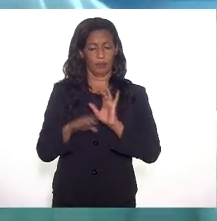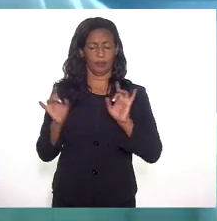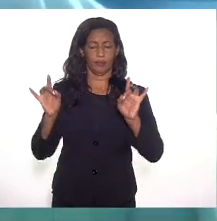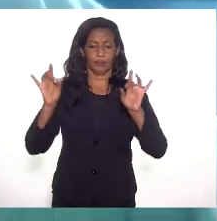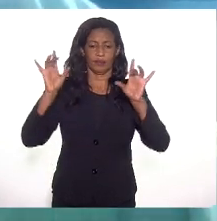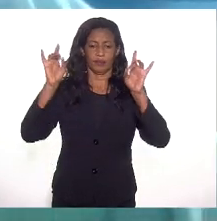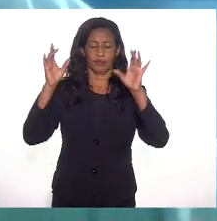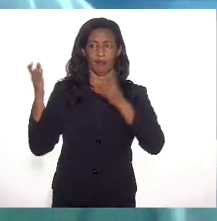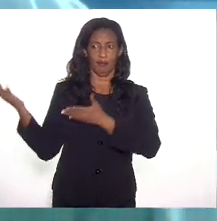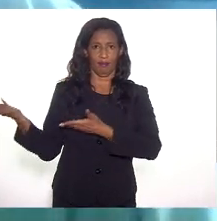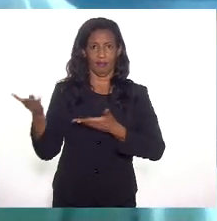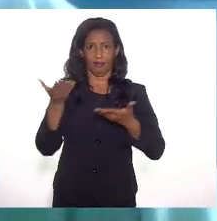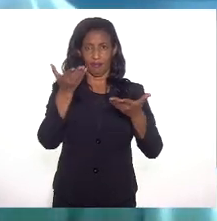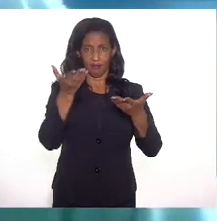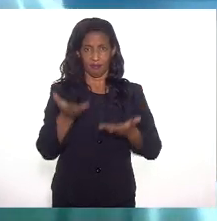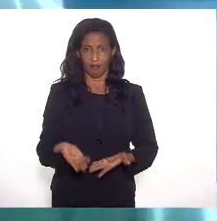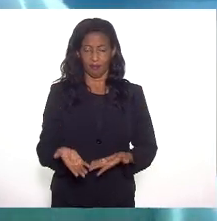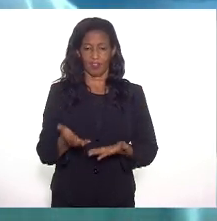dedicado a Vossa Excelência.